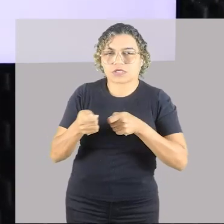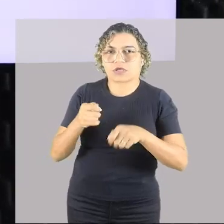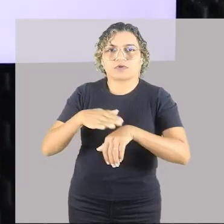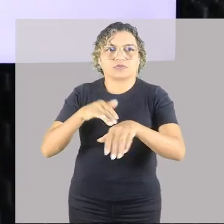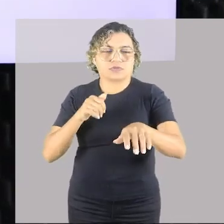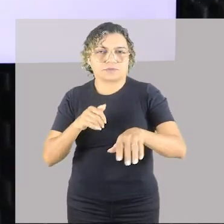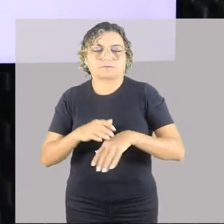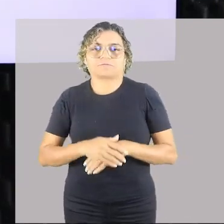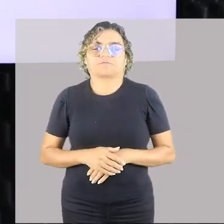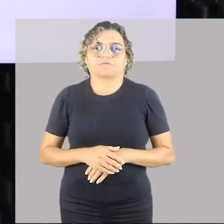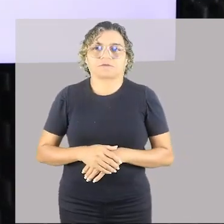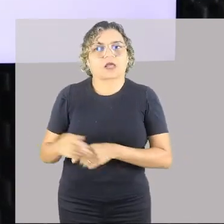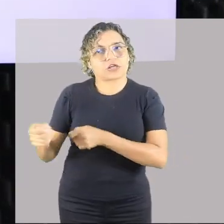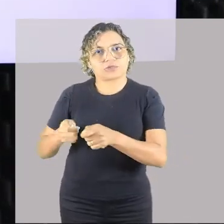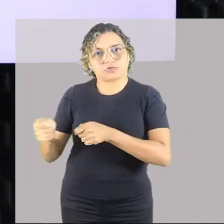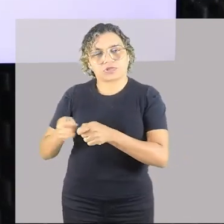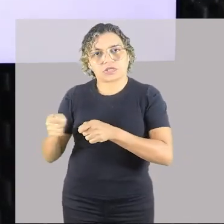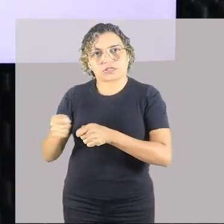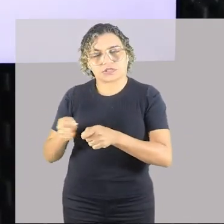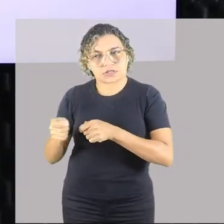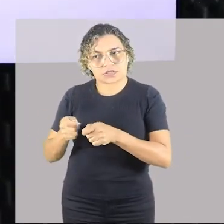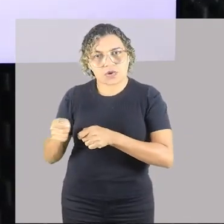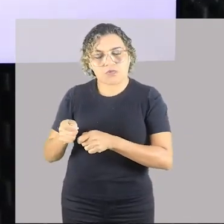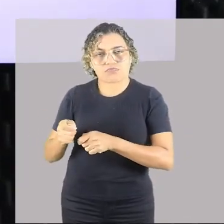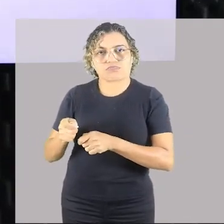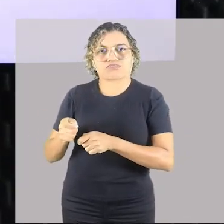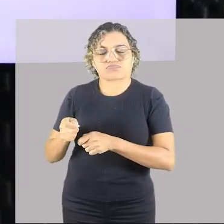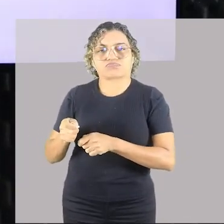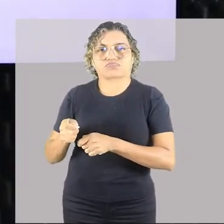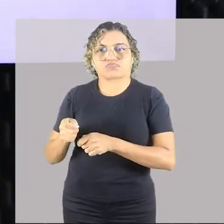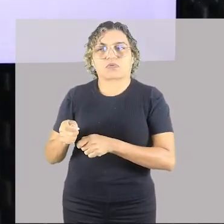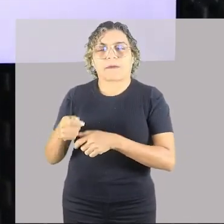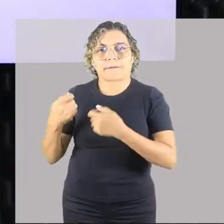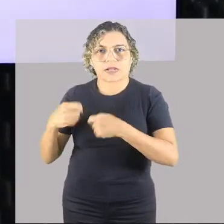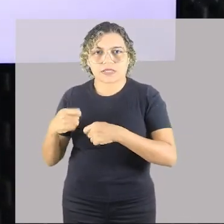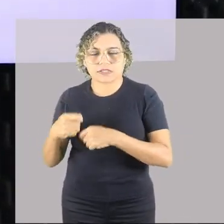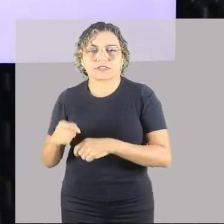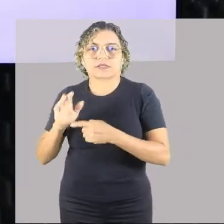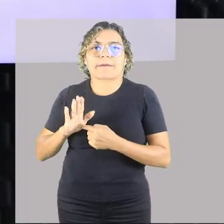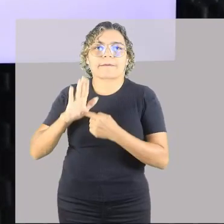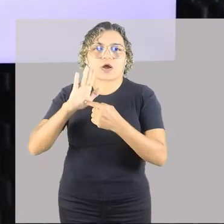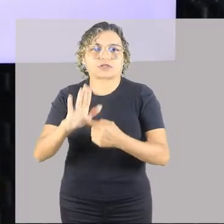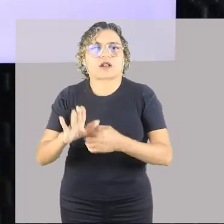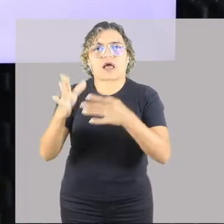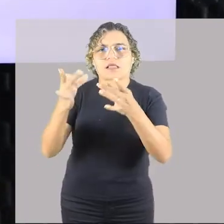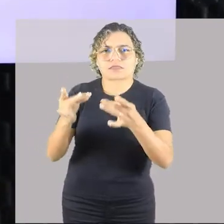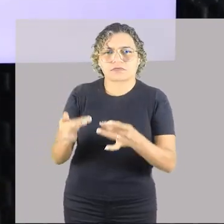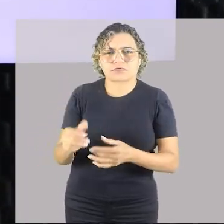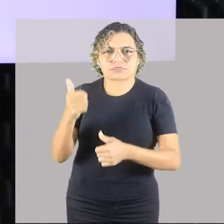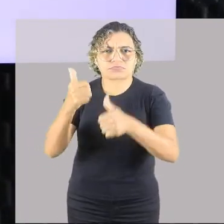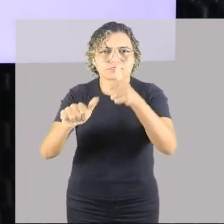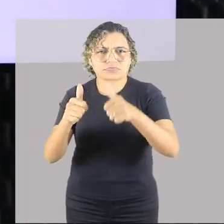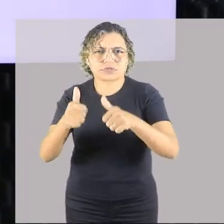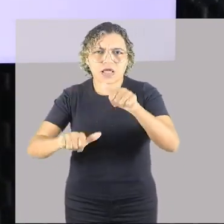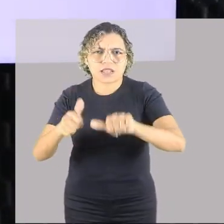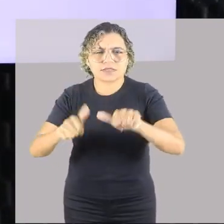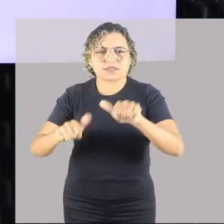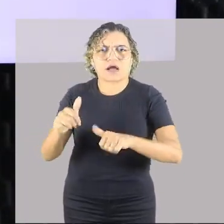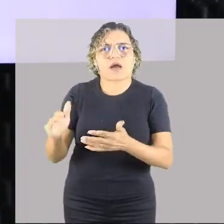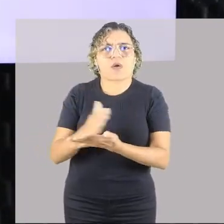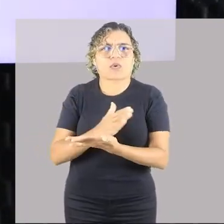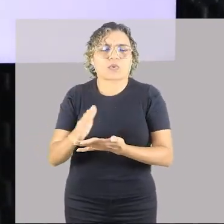que a administração batem na porta da administração pública para se manifestar, para analisar, para